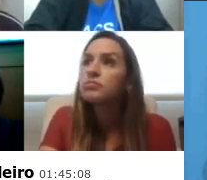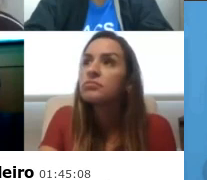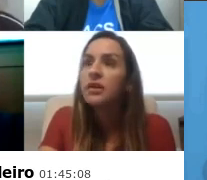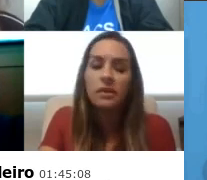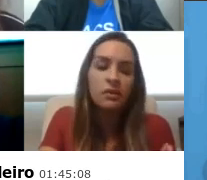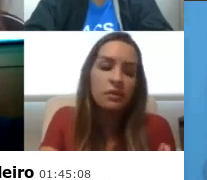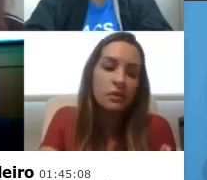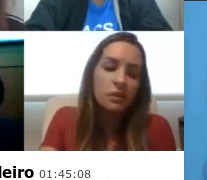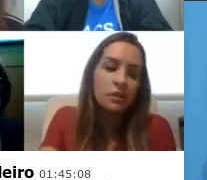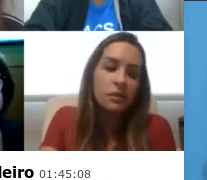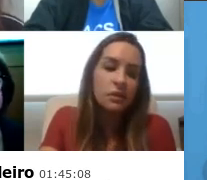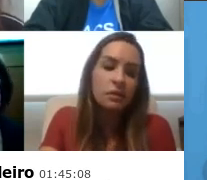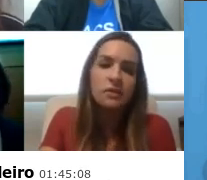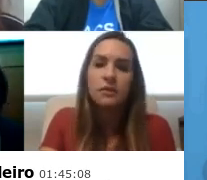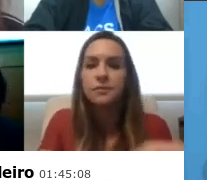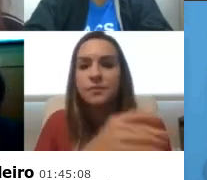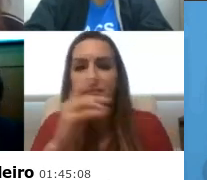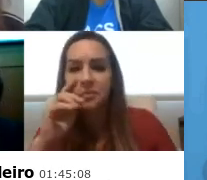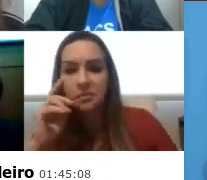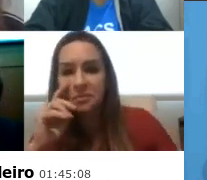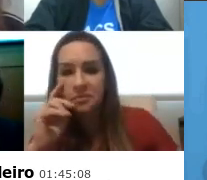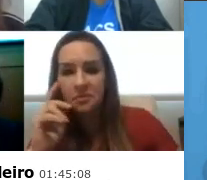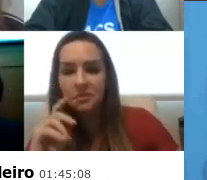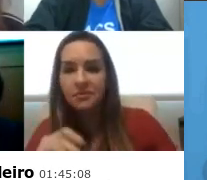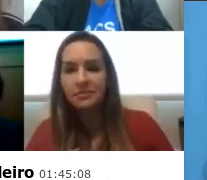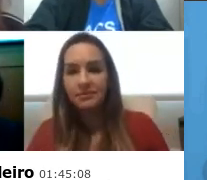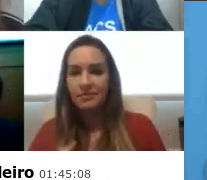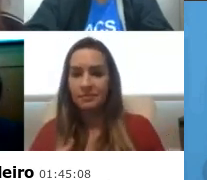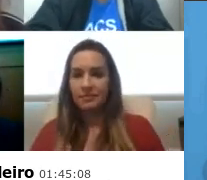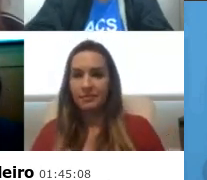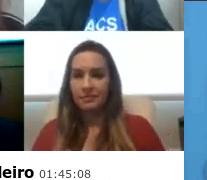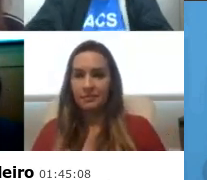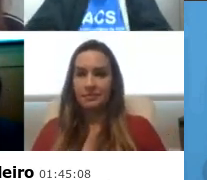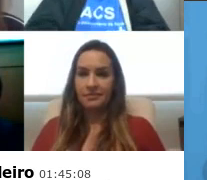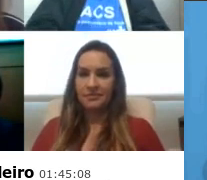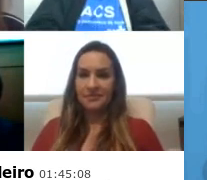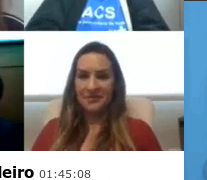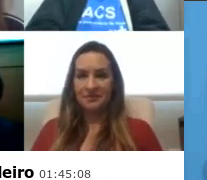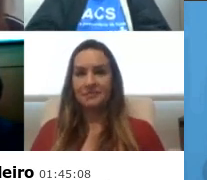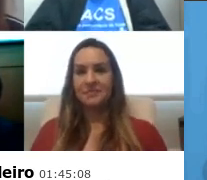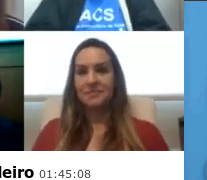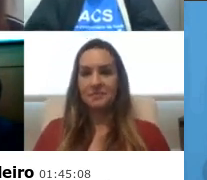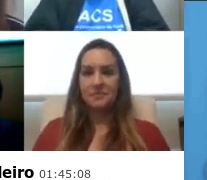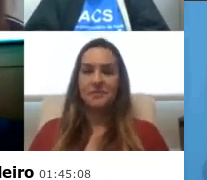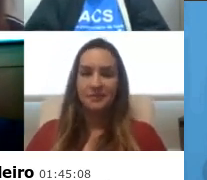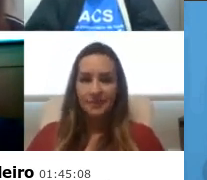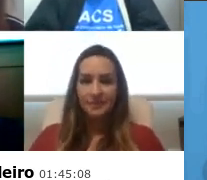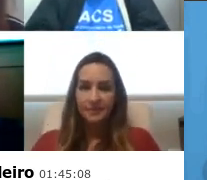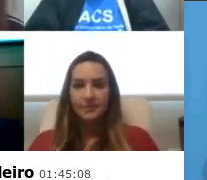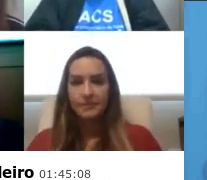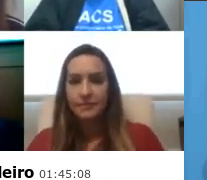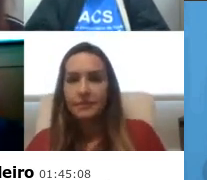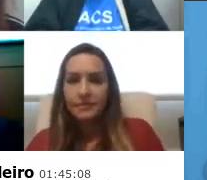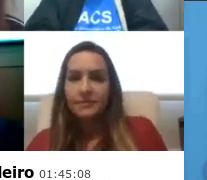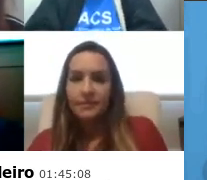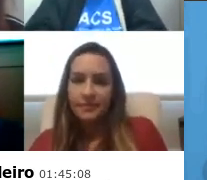gente desculpa eu estou aqui para poder ouvir porque o som daqui não sai estou aqui em dois lugares aí cada vez que abro o microfone